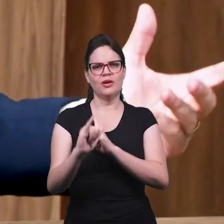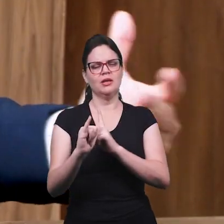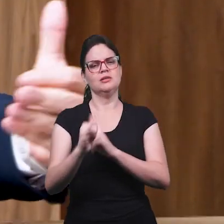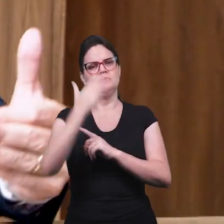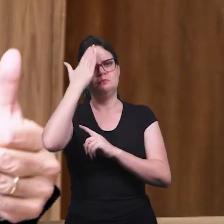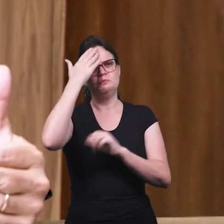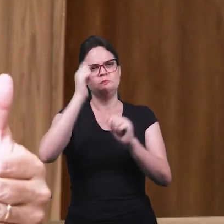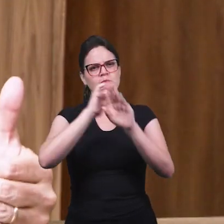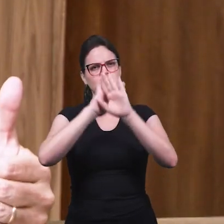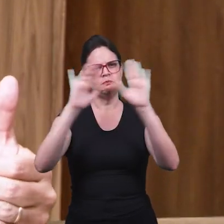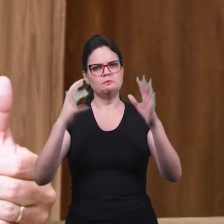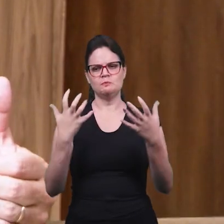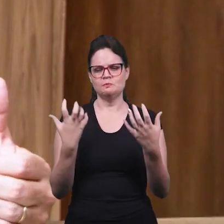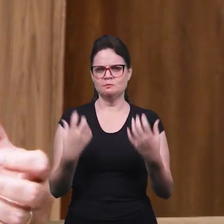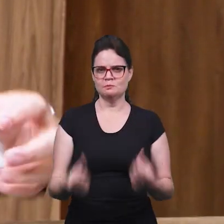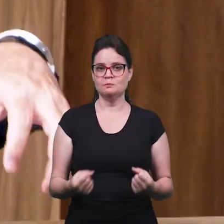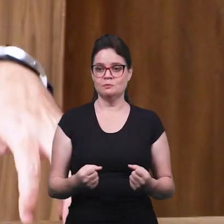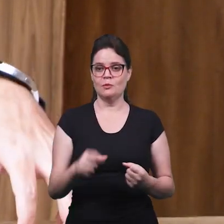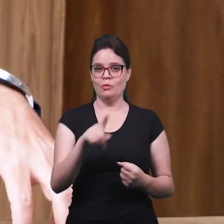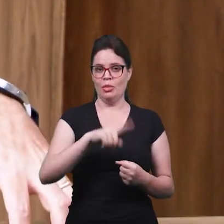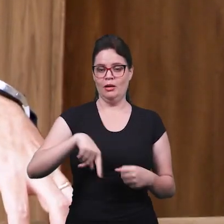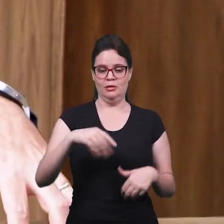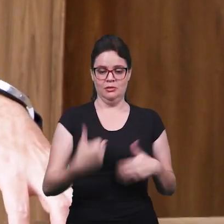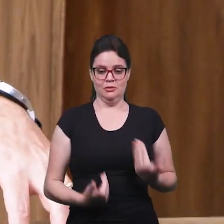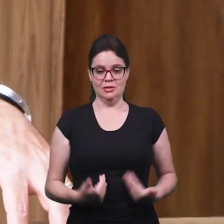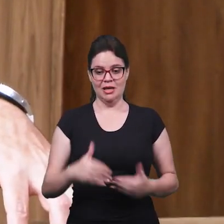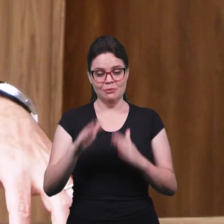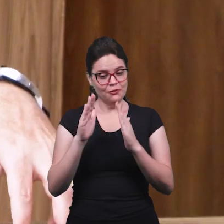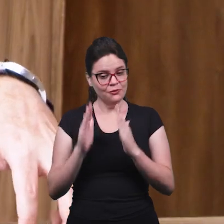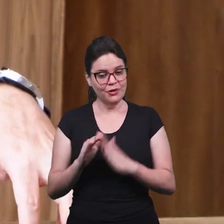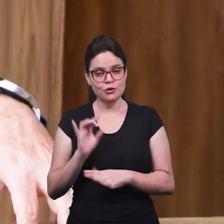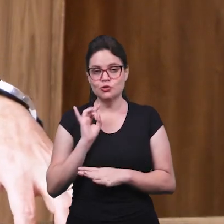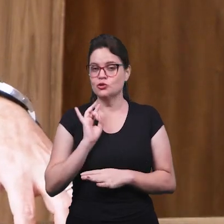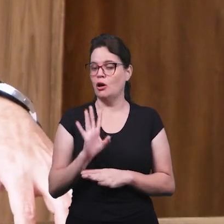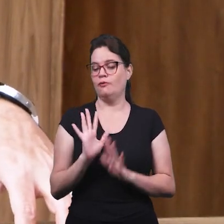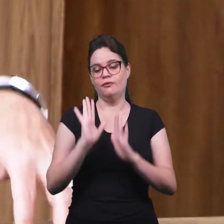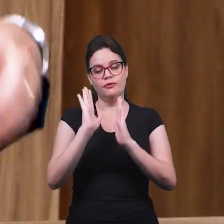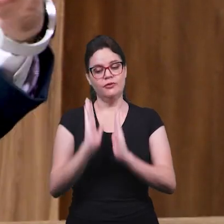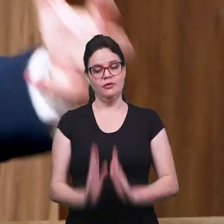Então, apenas os fiéis, no caso do arrebatamento,